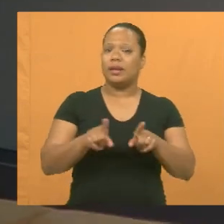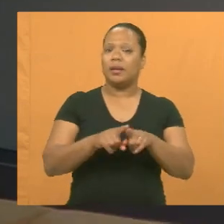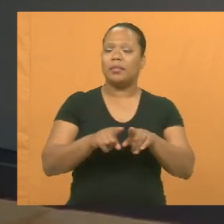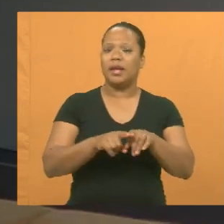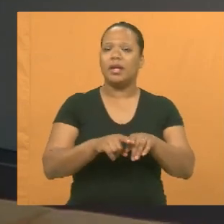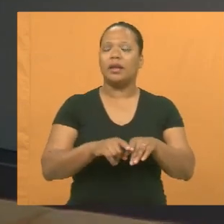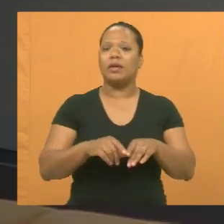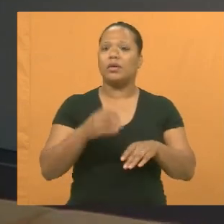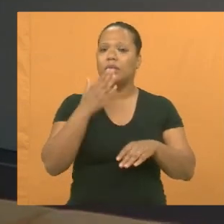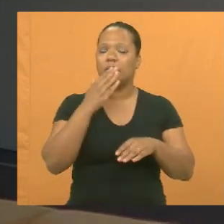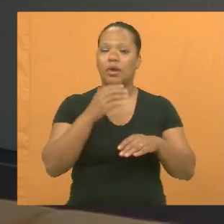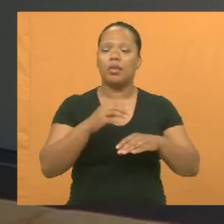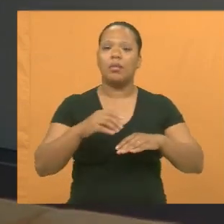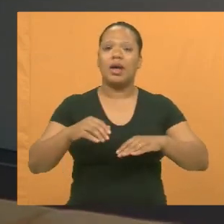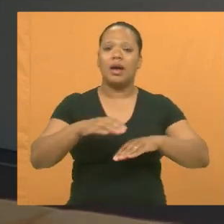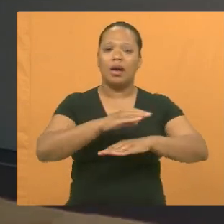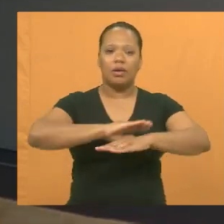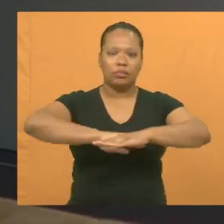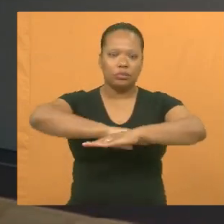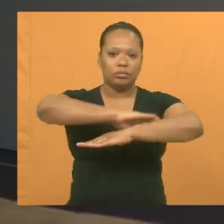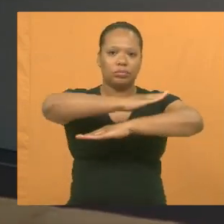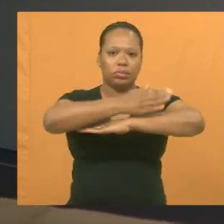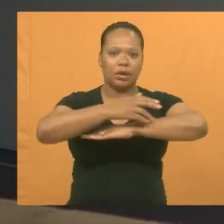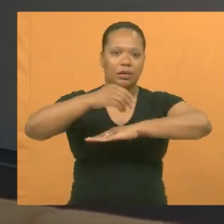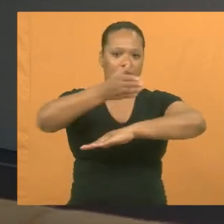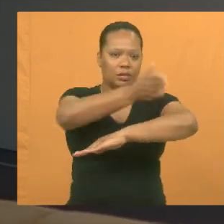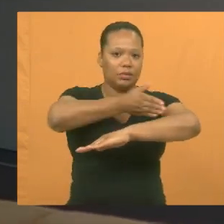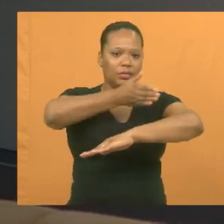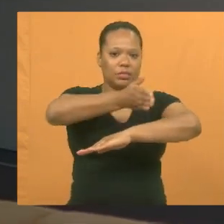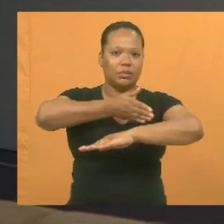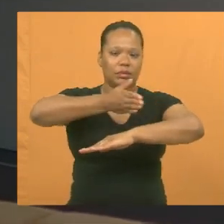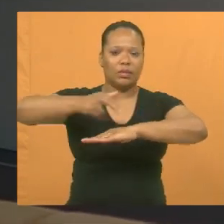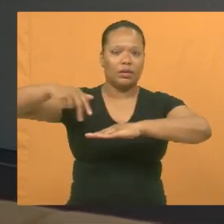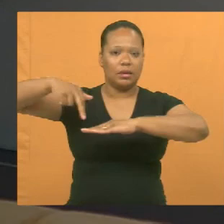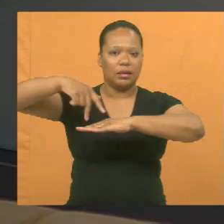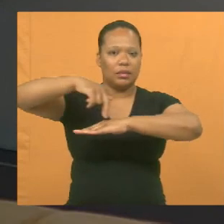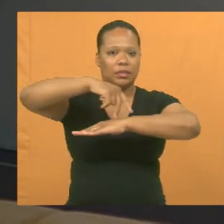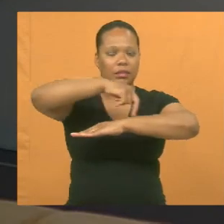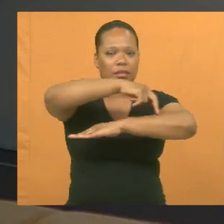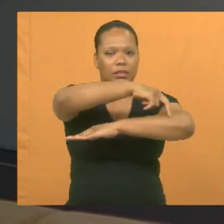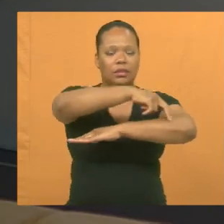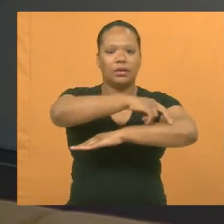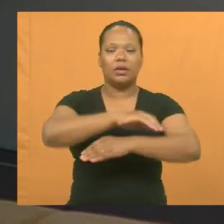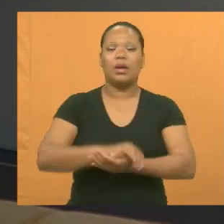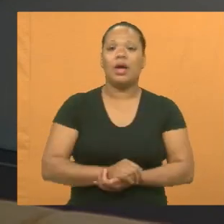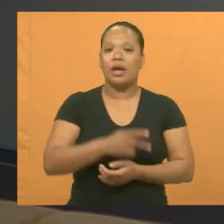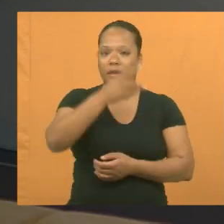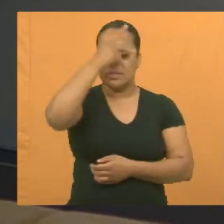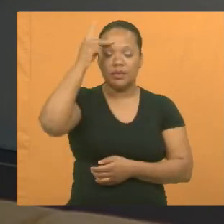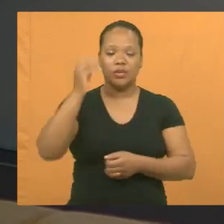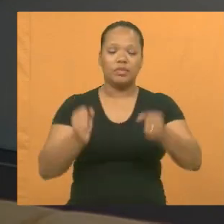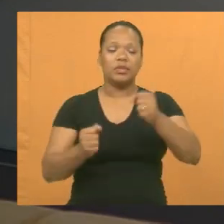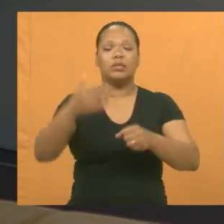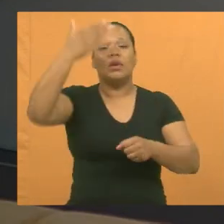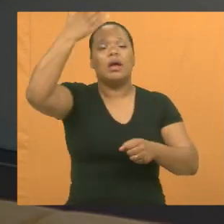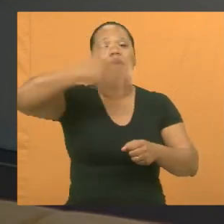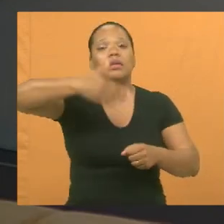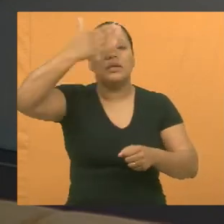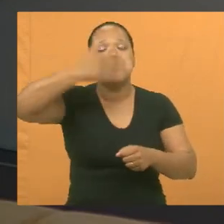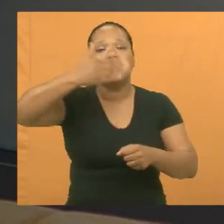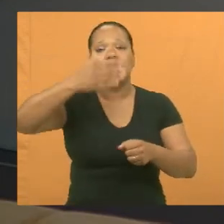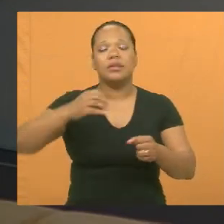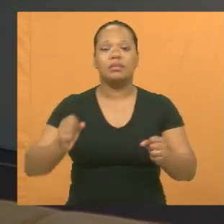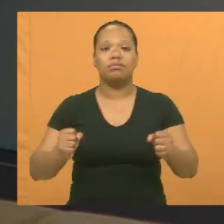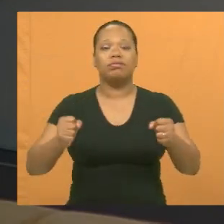lombada elevada, muito perigoso o local, não tem visibilidade tanto dos carros que descem como sobem, e os moradores muitas vezes